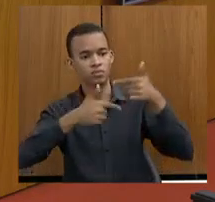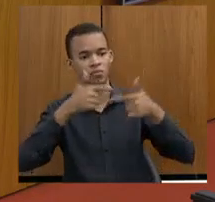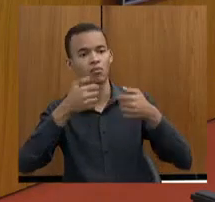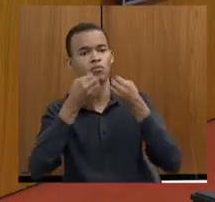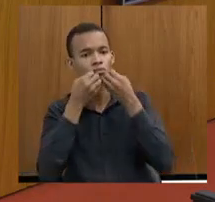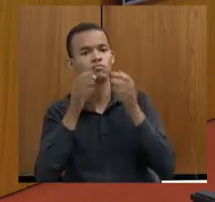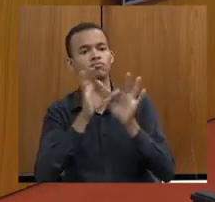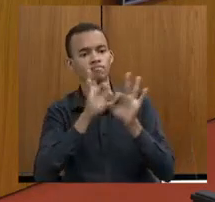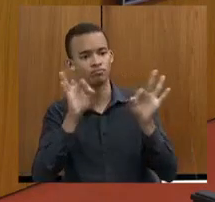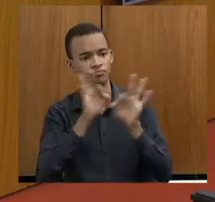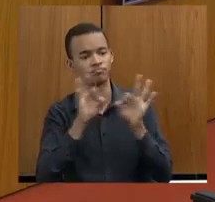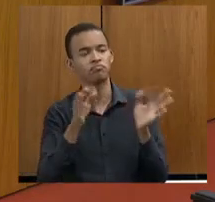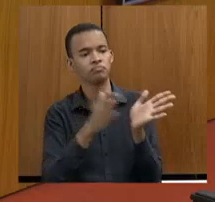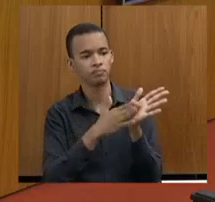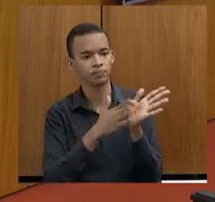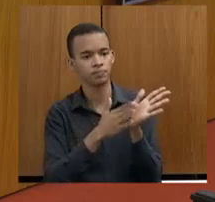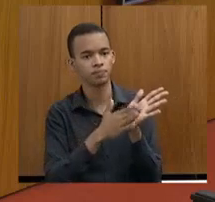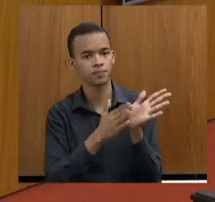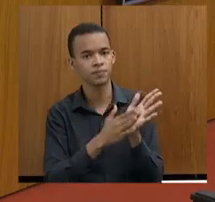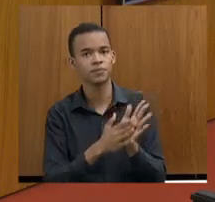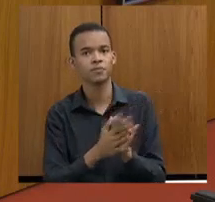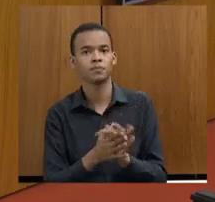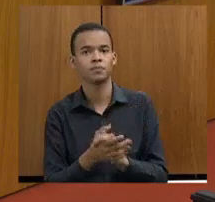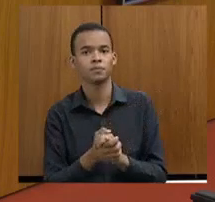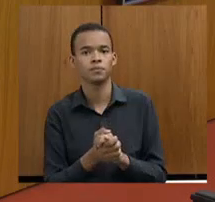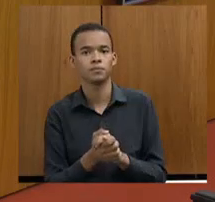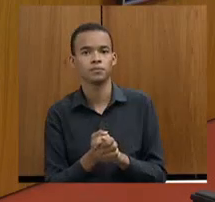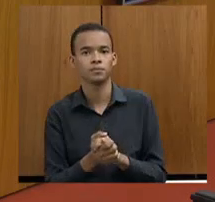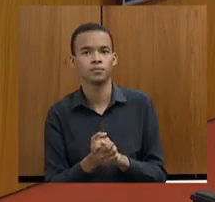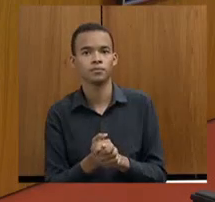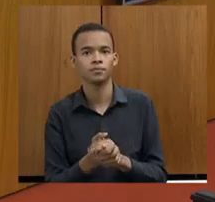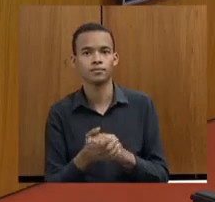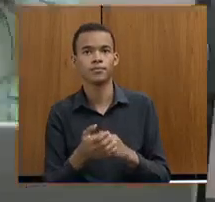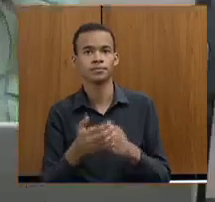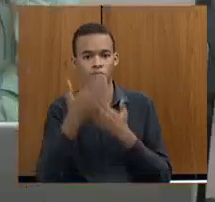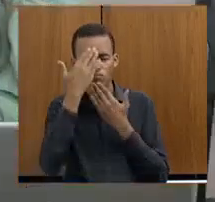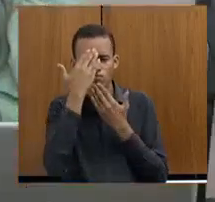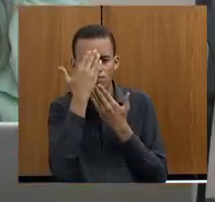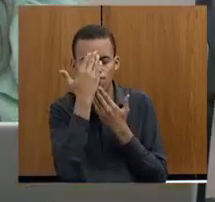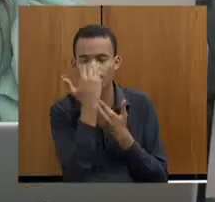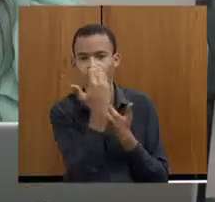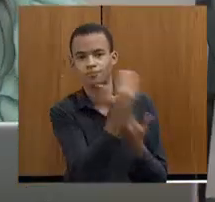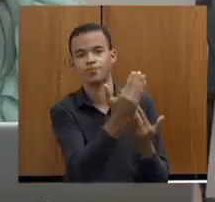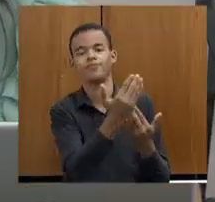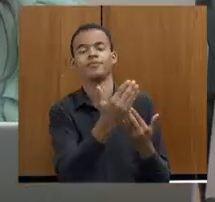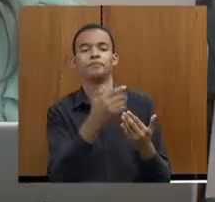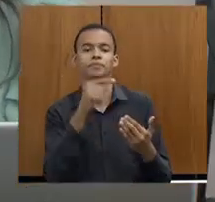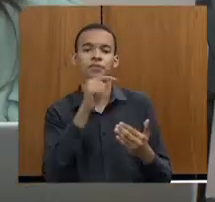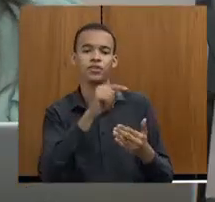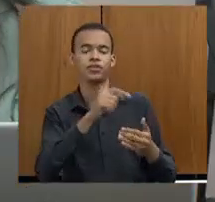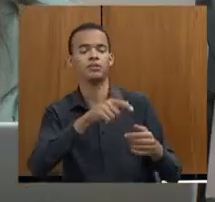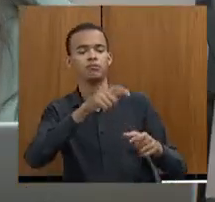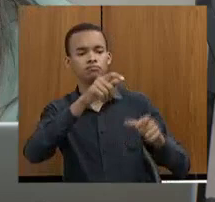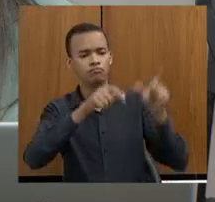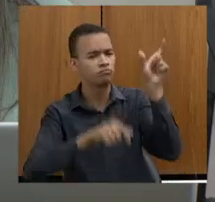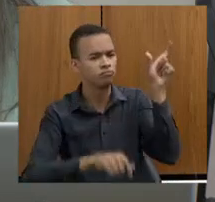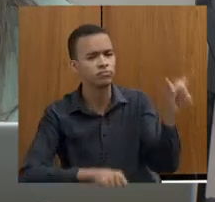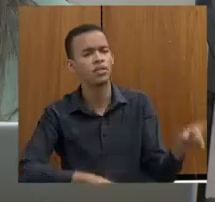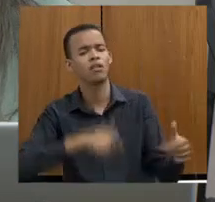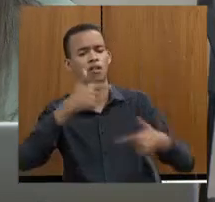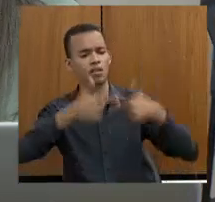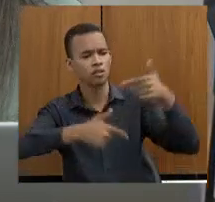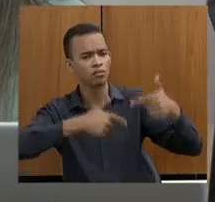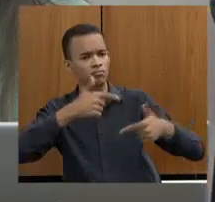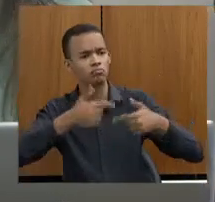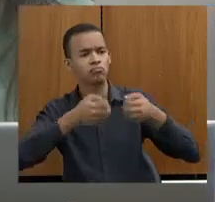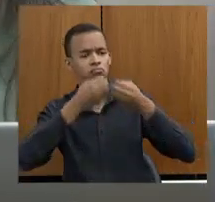foi fundamental Então nossa Agradecemos muito essa diferença a forma como foi